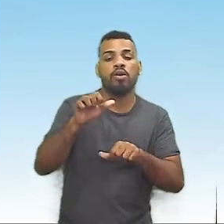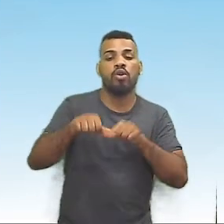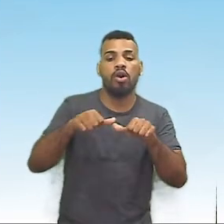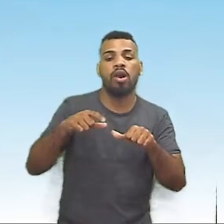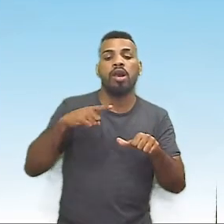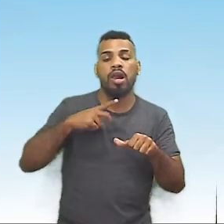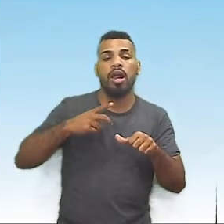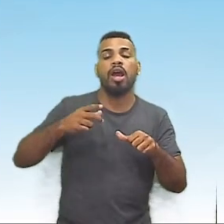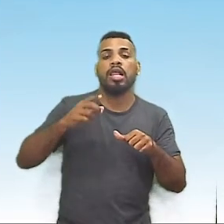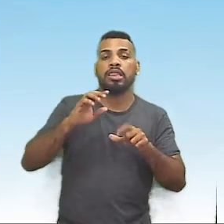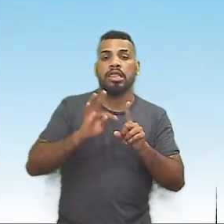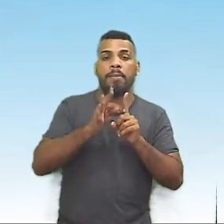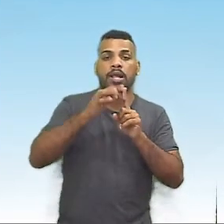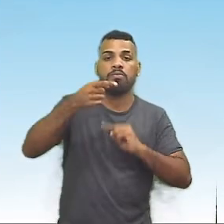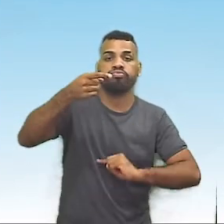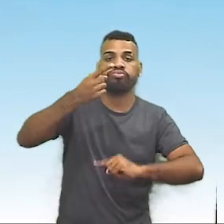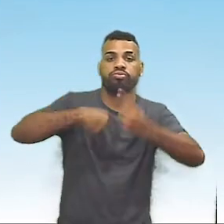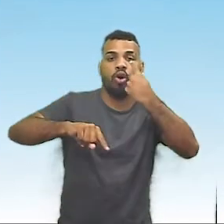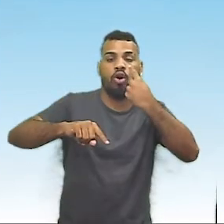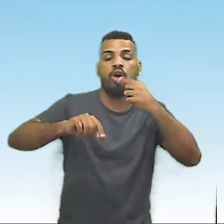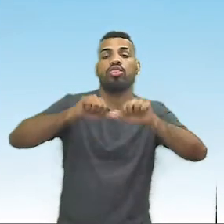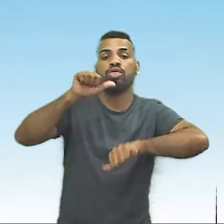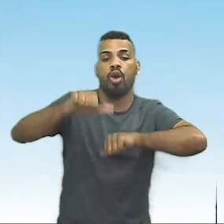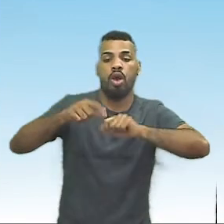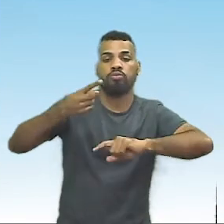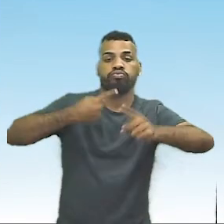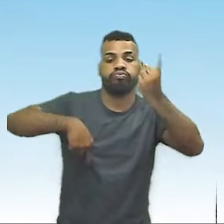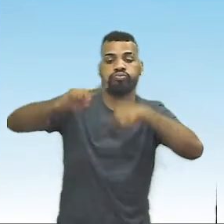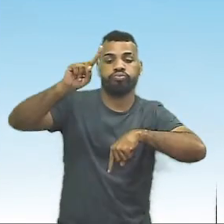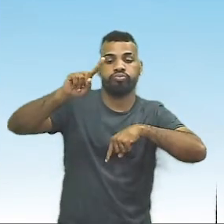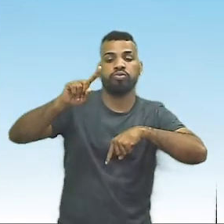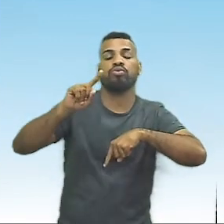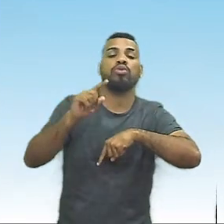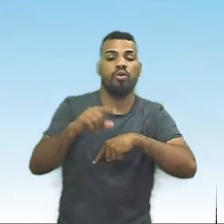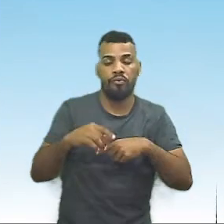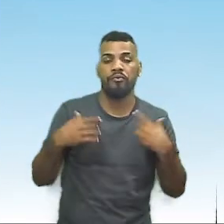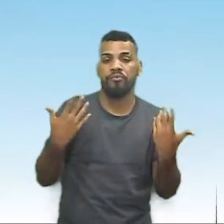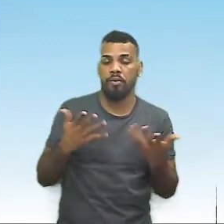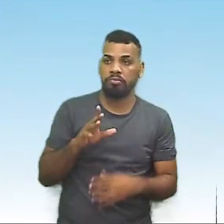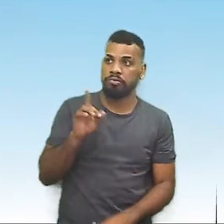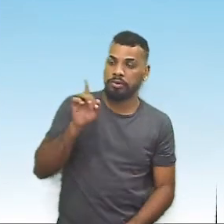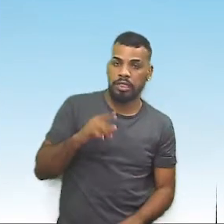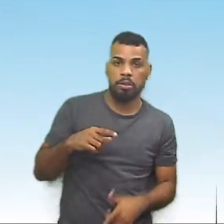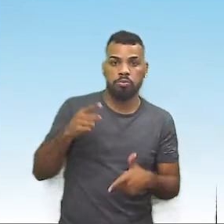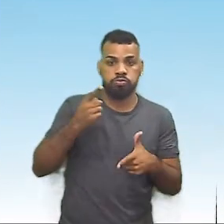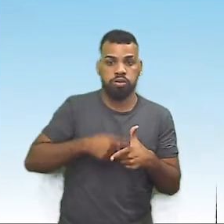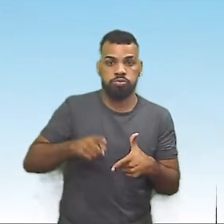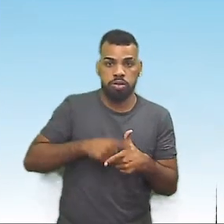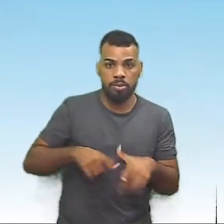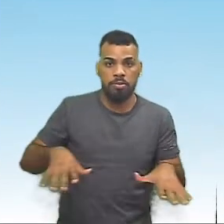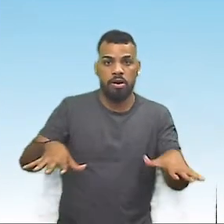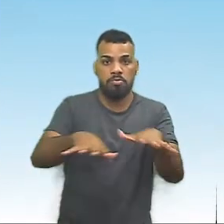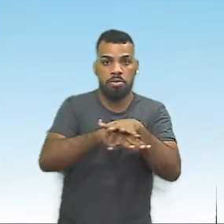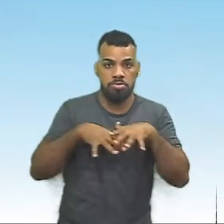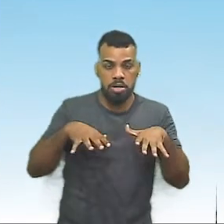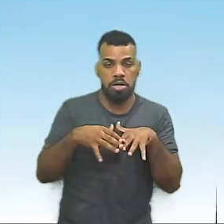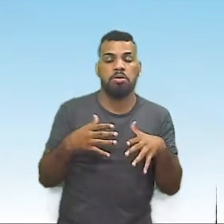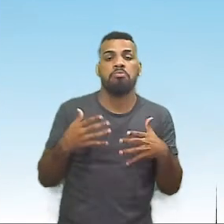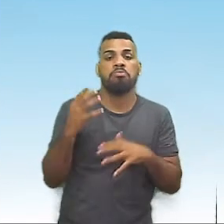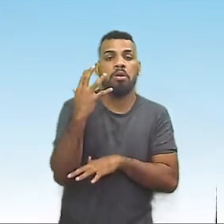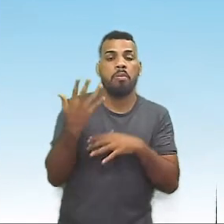inversão térmica. Quando se fala da inversão térmica, é um problema ambiental urbano ocasionado